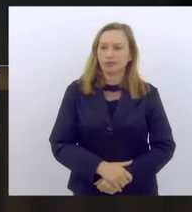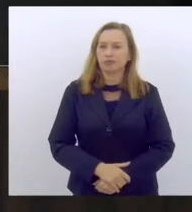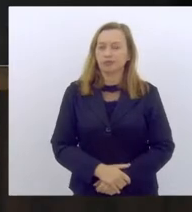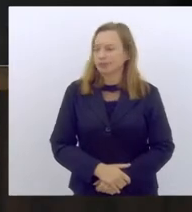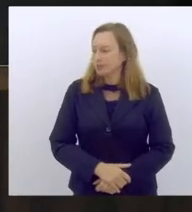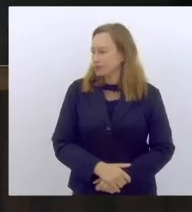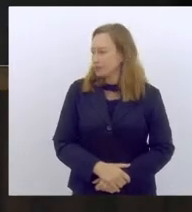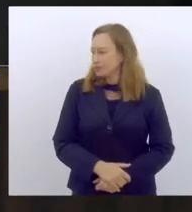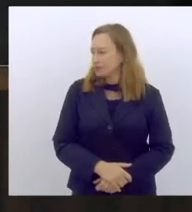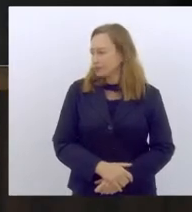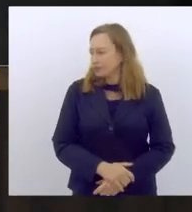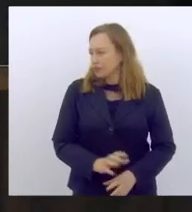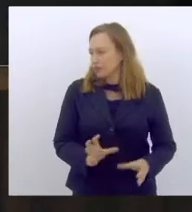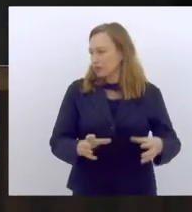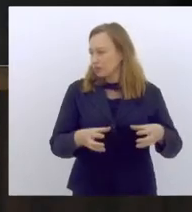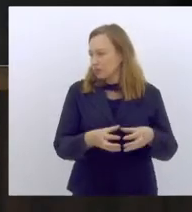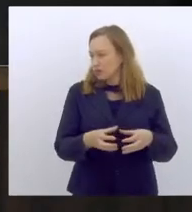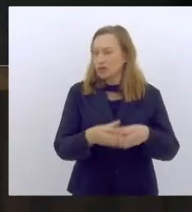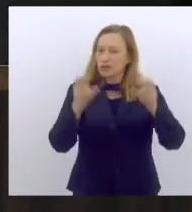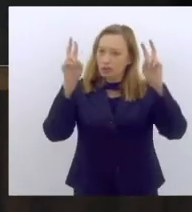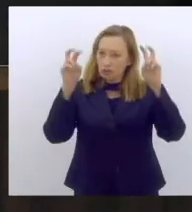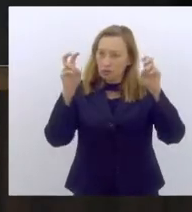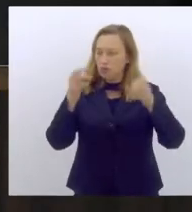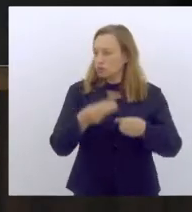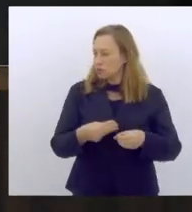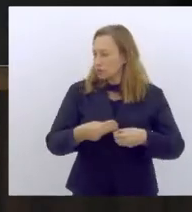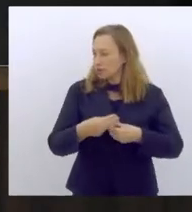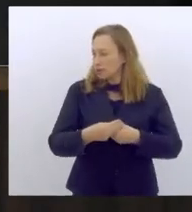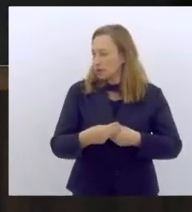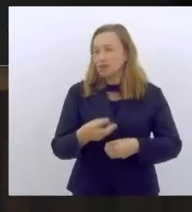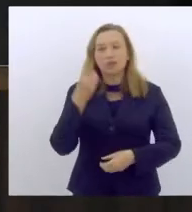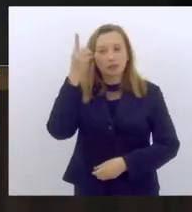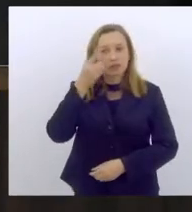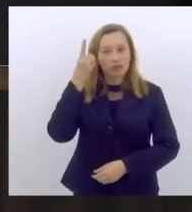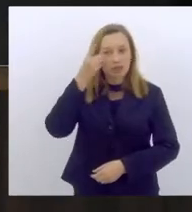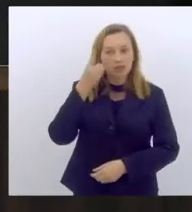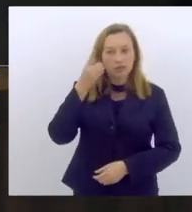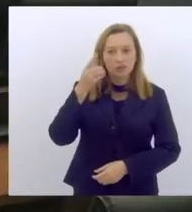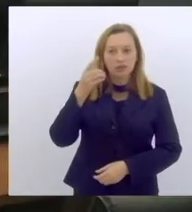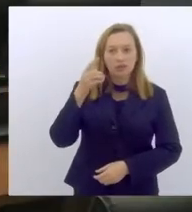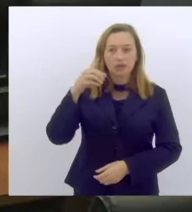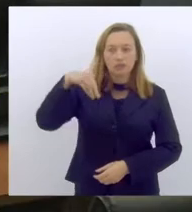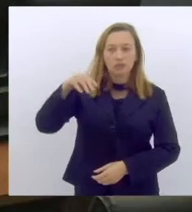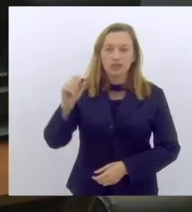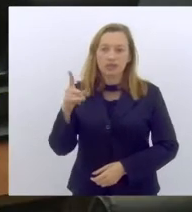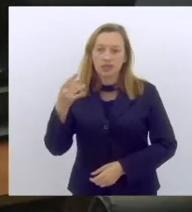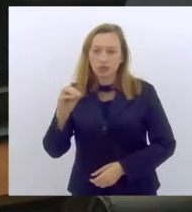para emitir parecer pela comissão de assuntos municipais deputado Carlos Macedo